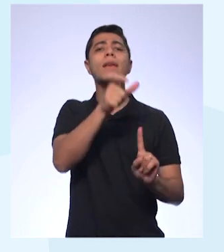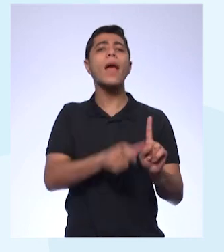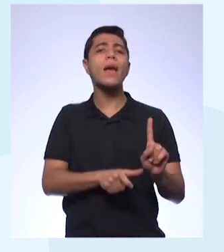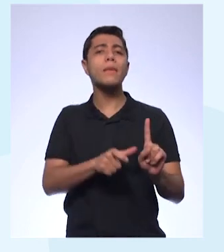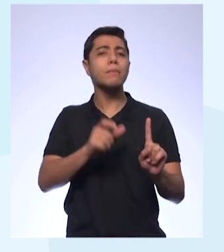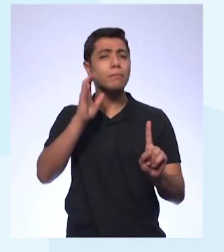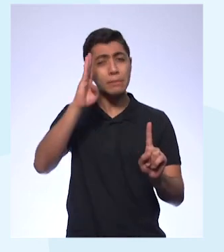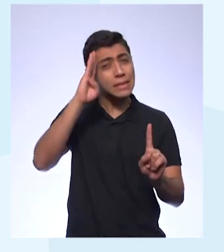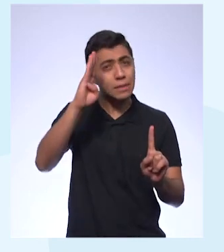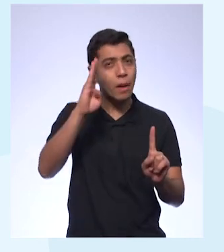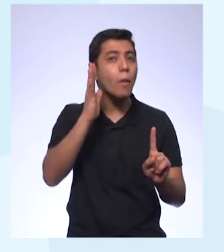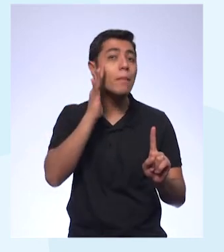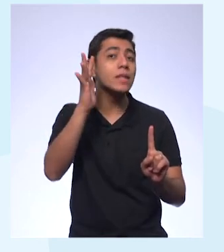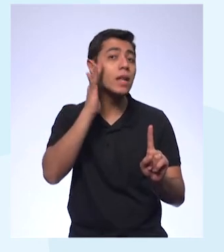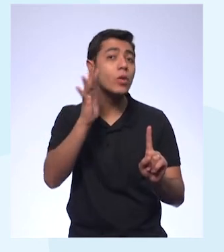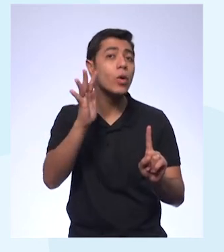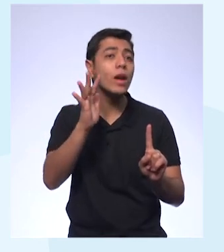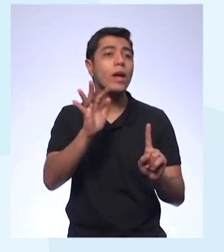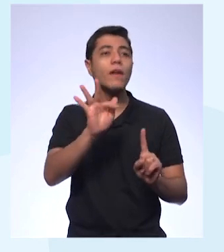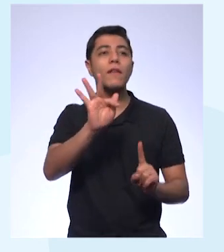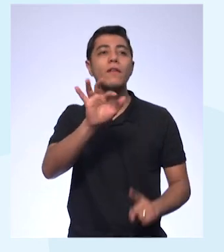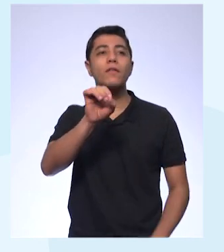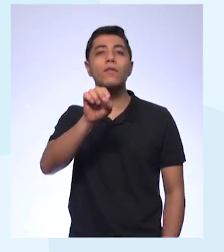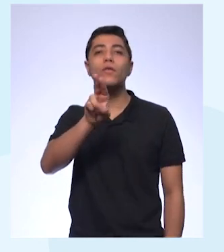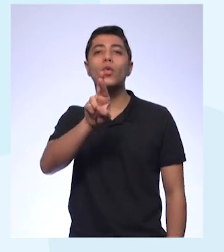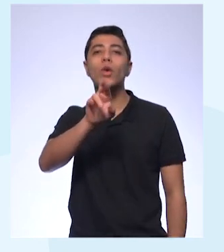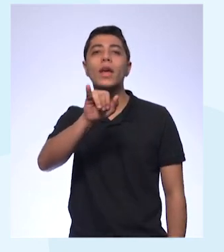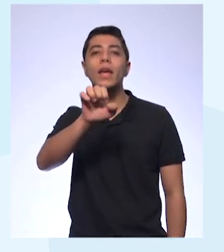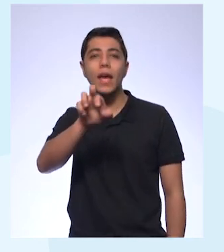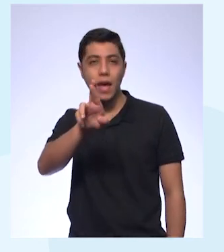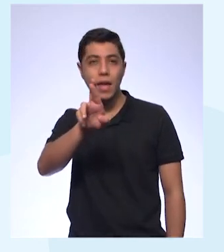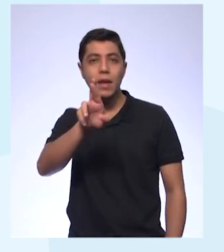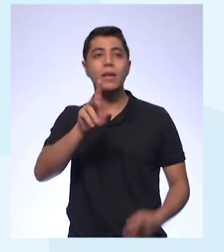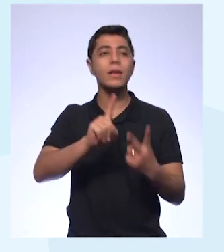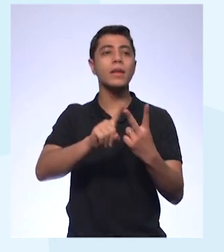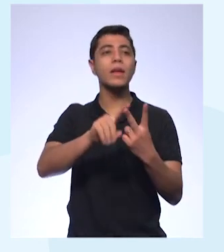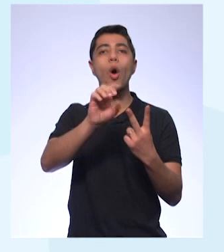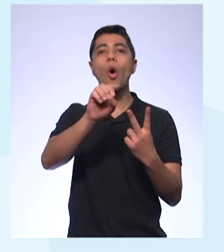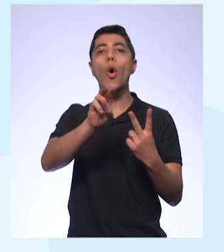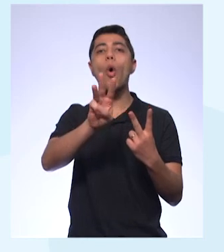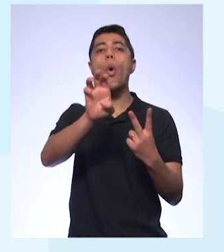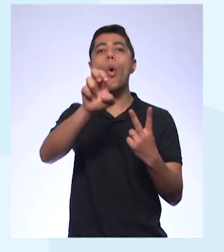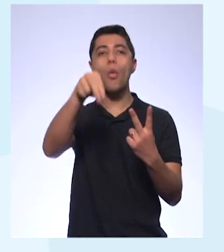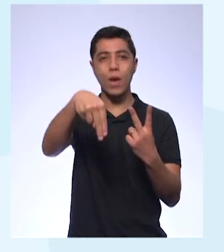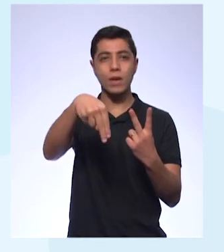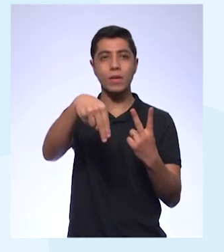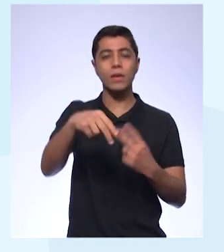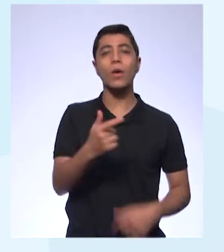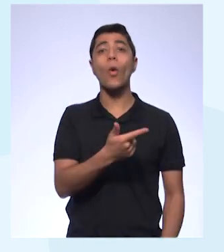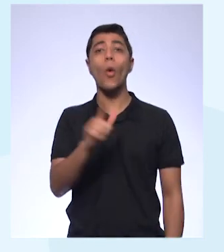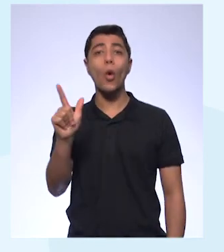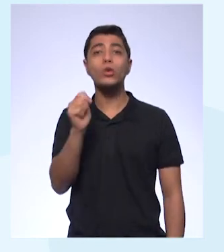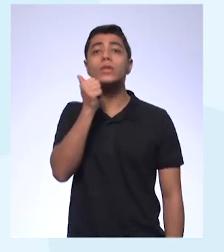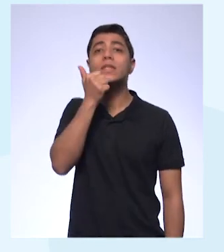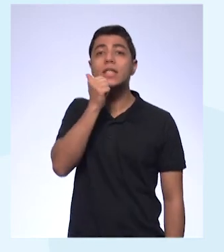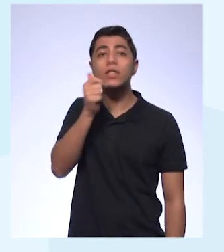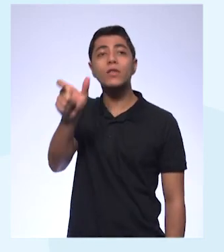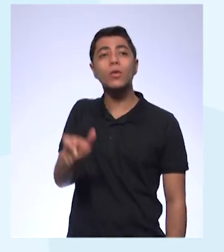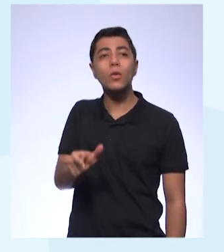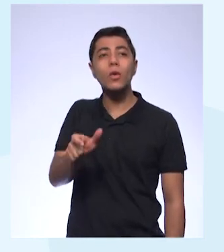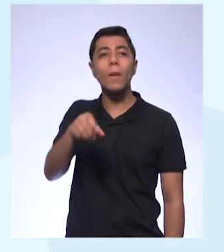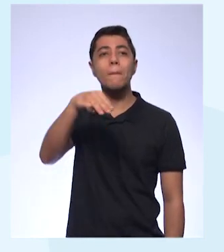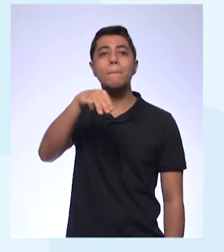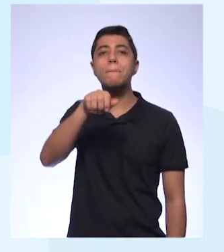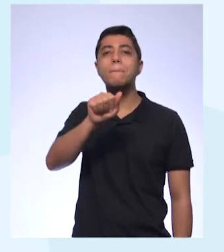e Robert Owen. Já o socialismo científico tem como os expoentes principais aí Karl Marx e